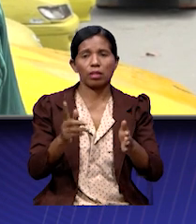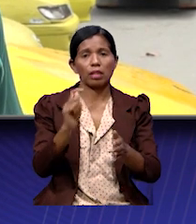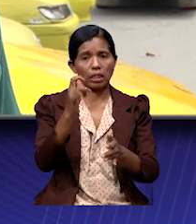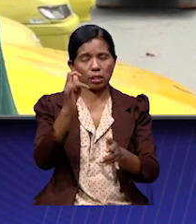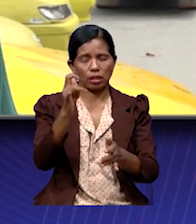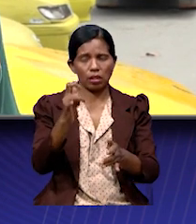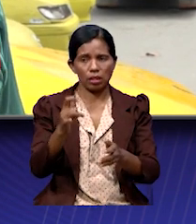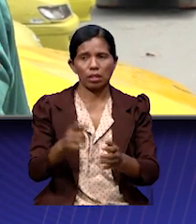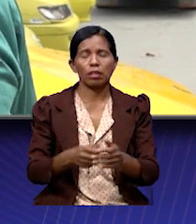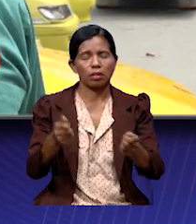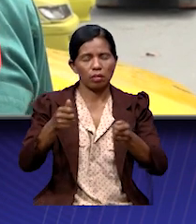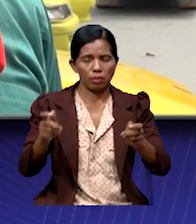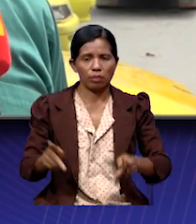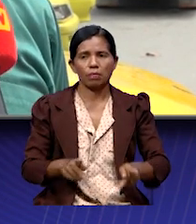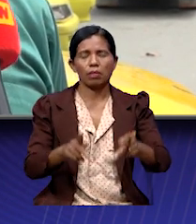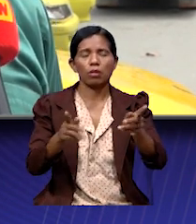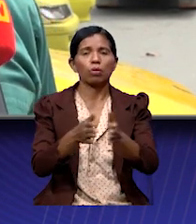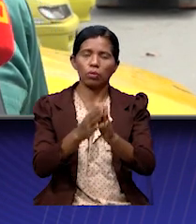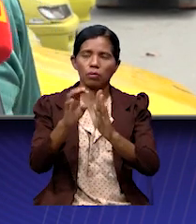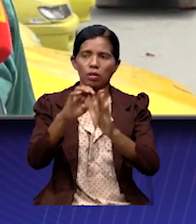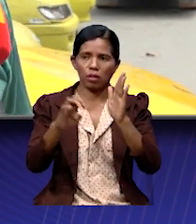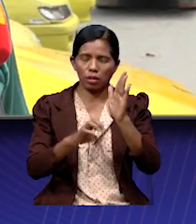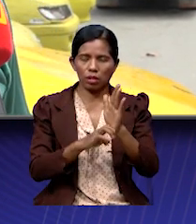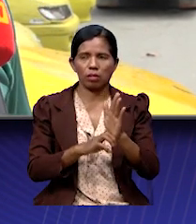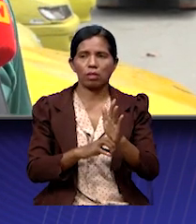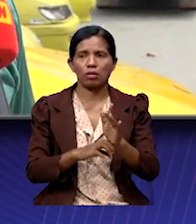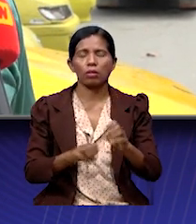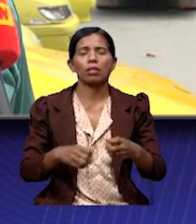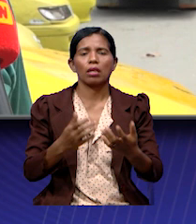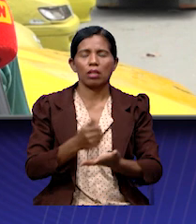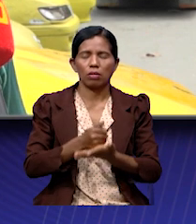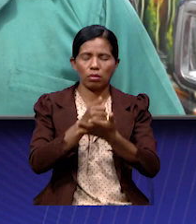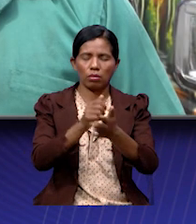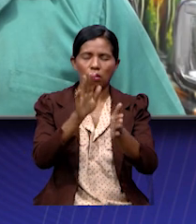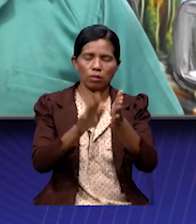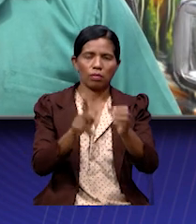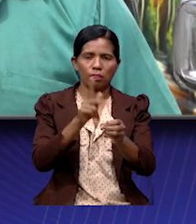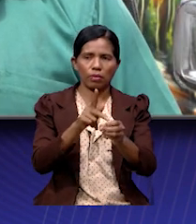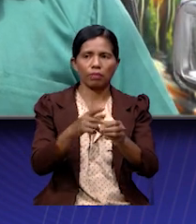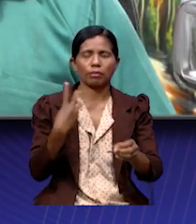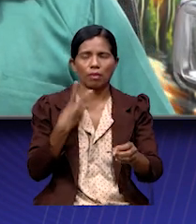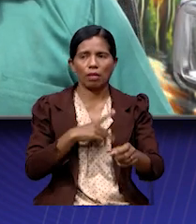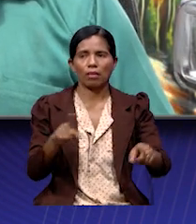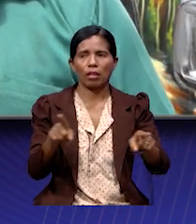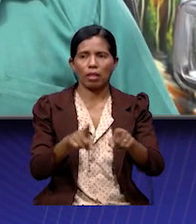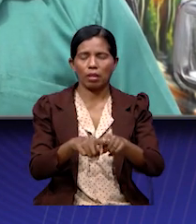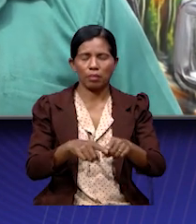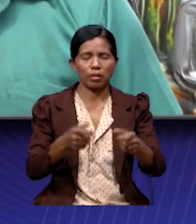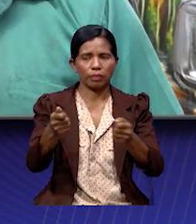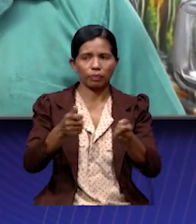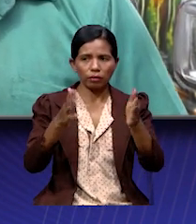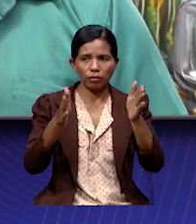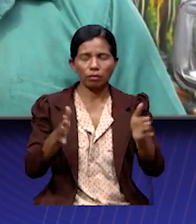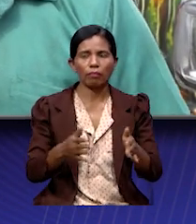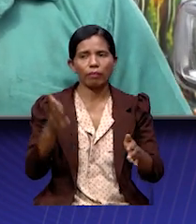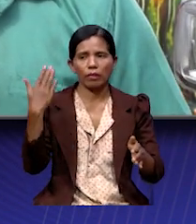publiku nebe am usuba star sira be ansa kar ajura hatun ne tengmina itu am ami nudar motorista mebe